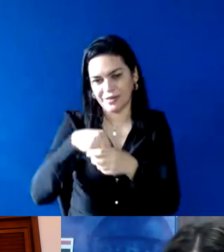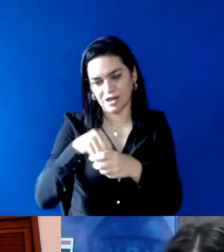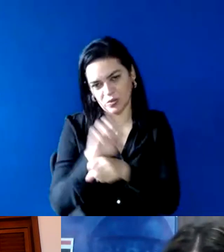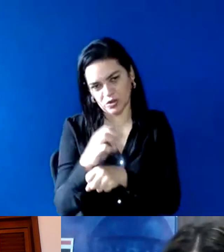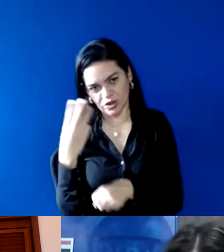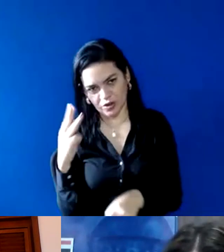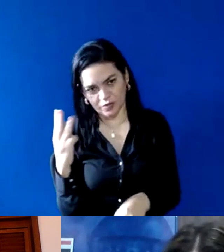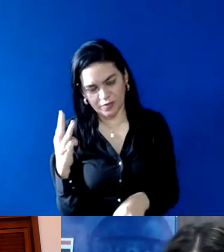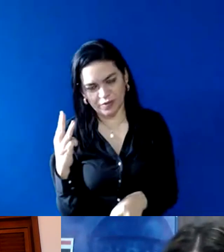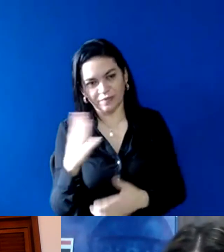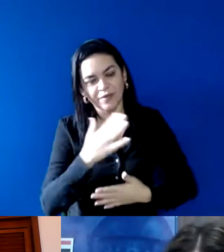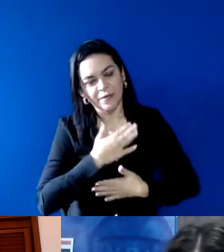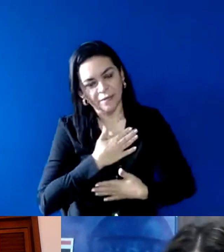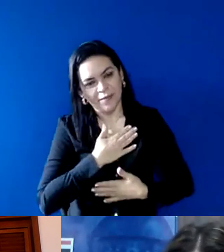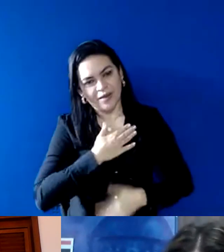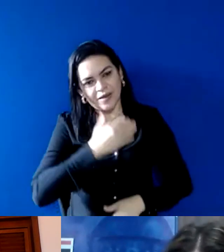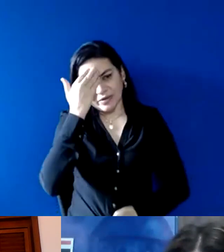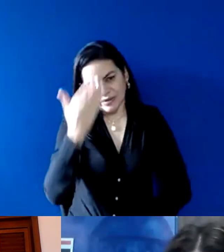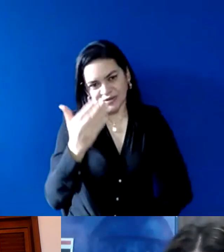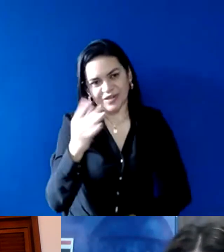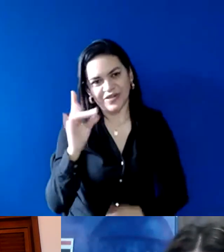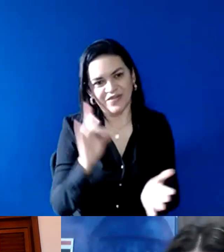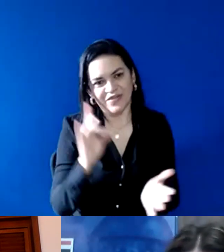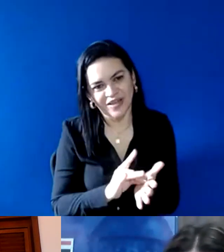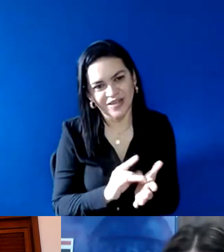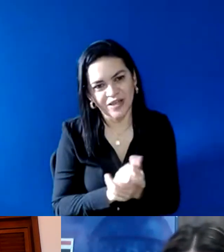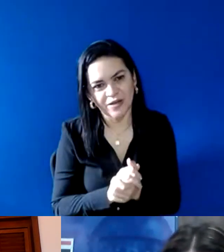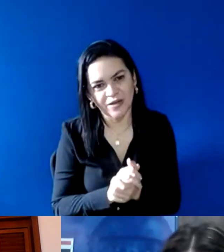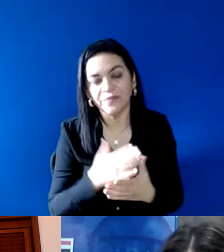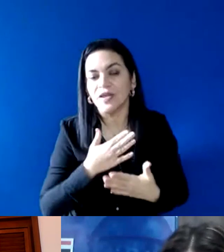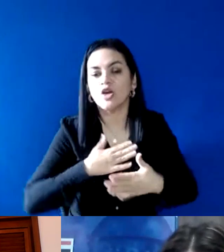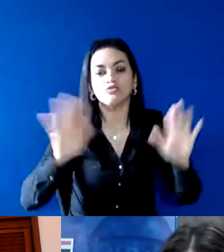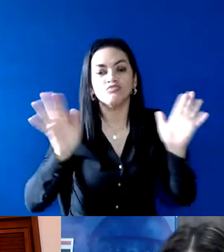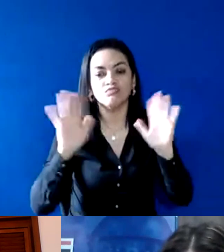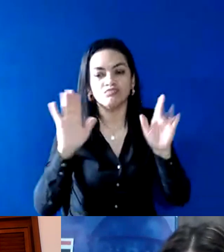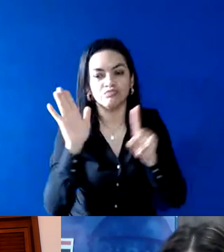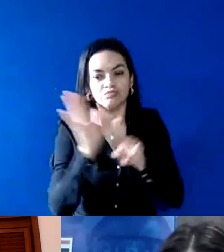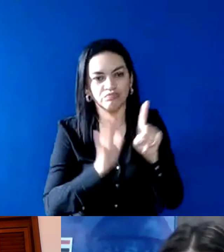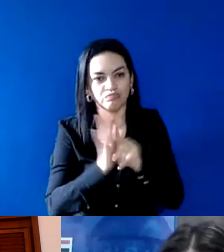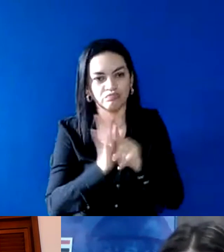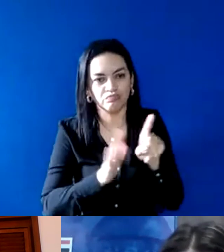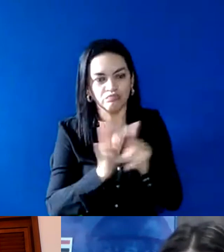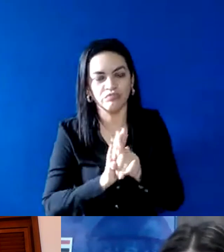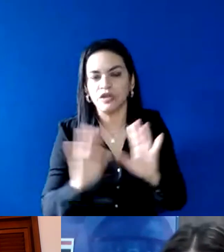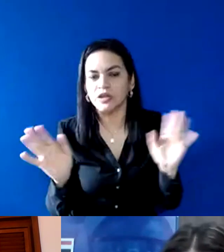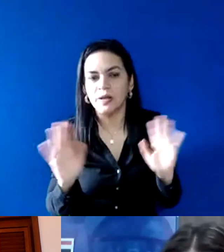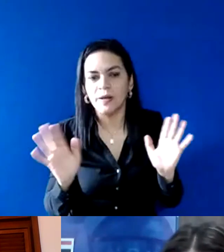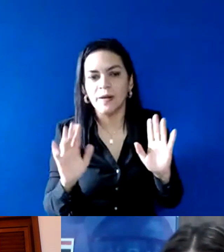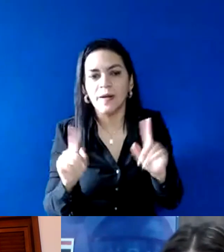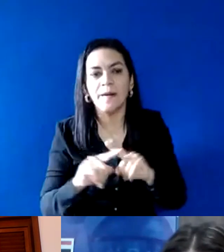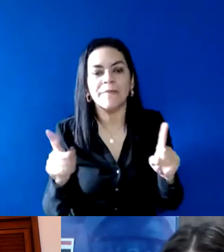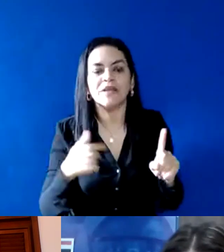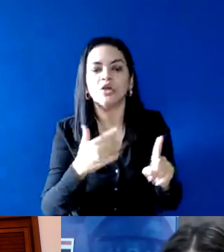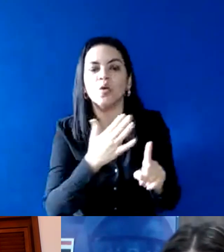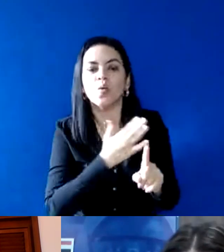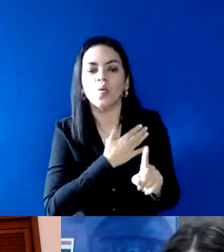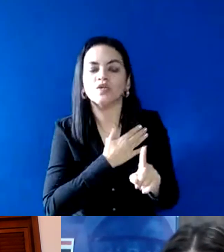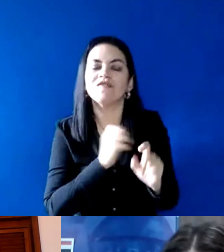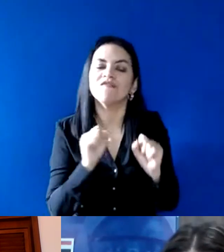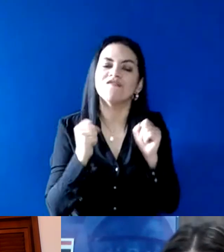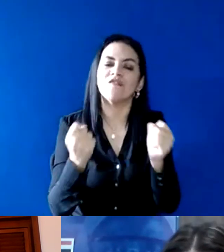estado. Meus sinceros agradecimentos, não ia te fazer pergunta, nem a pergunta do Dr. Marcos, mas gostaria de